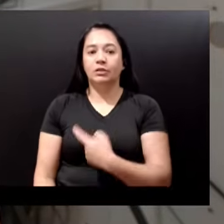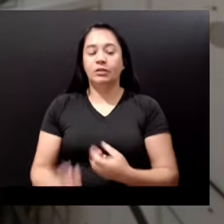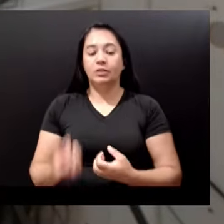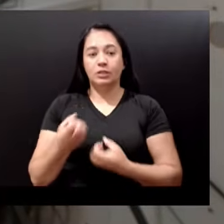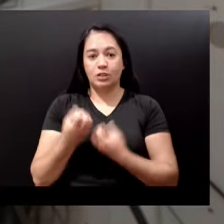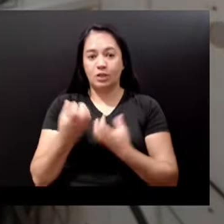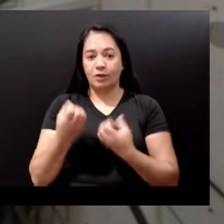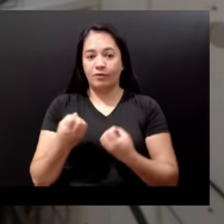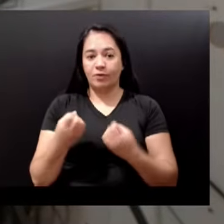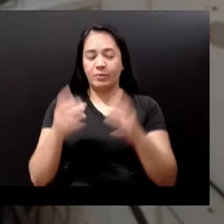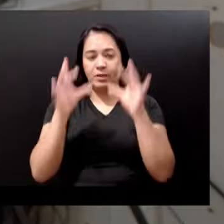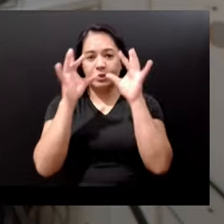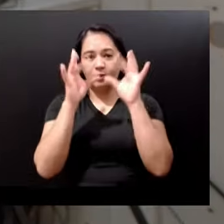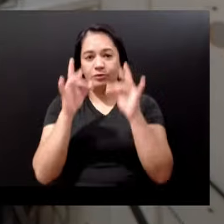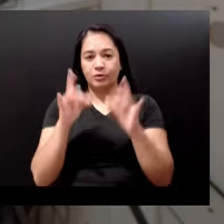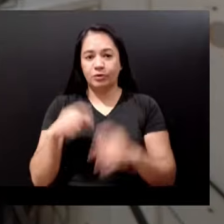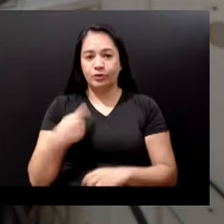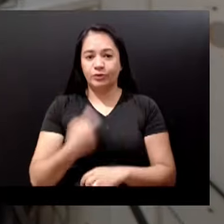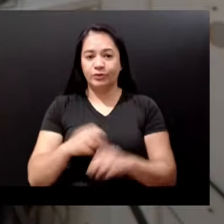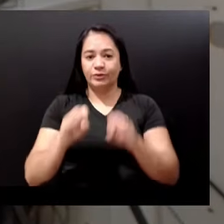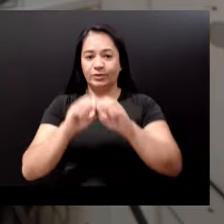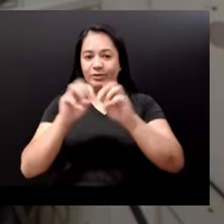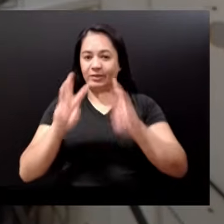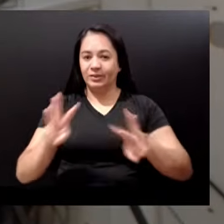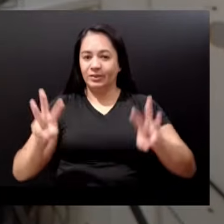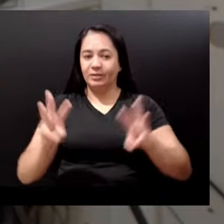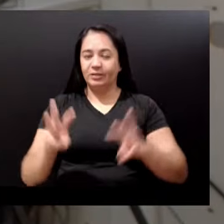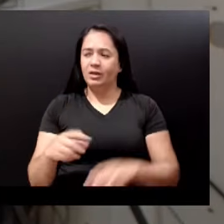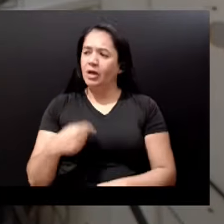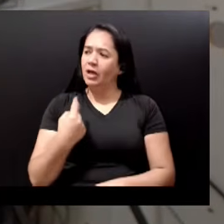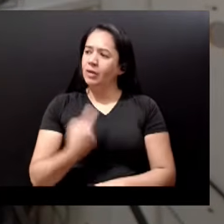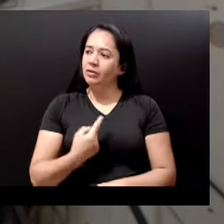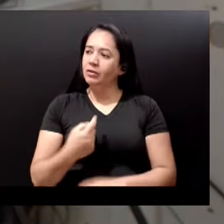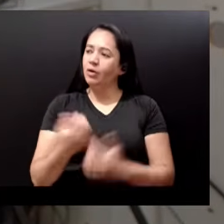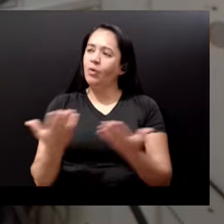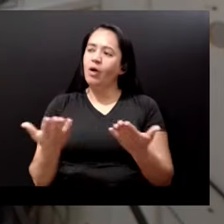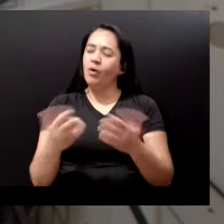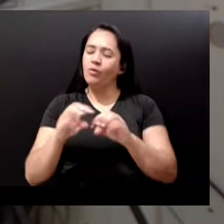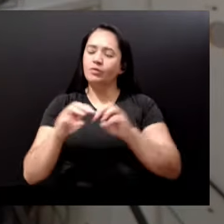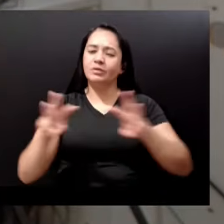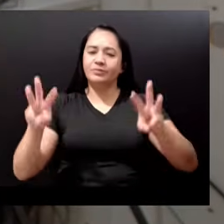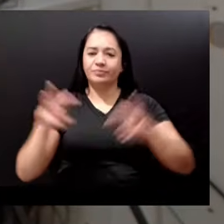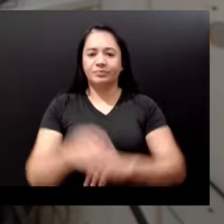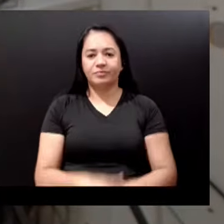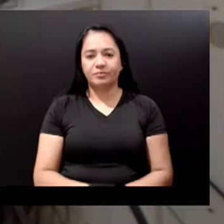no nosso site. Fala pra gente qual é o site, por gentileza. Então é